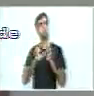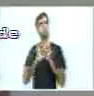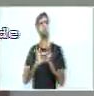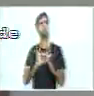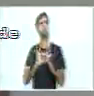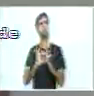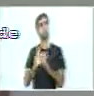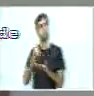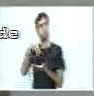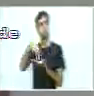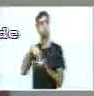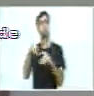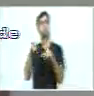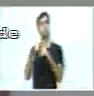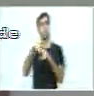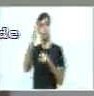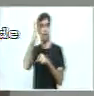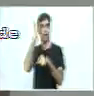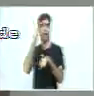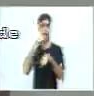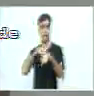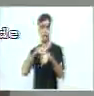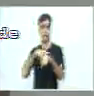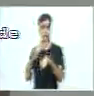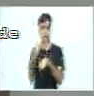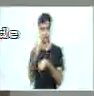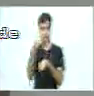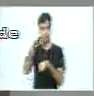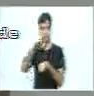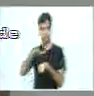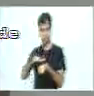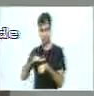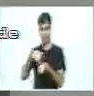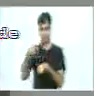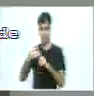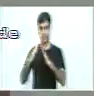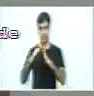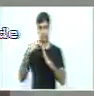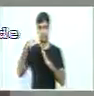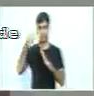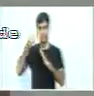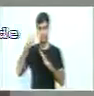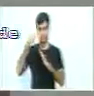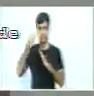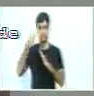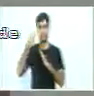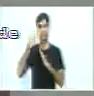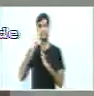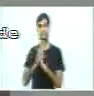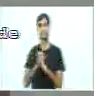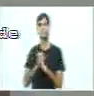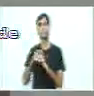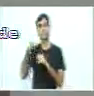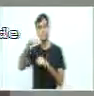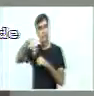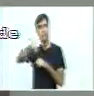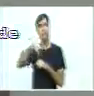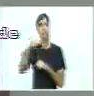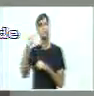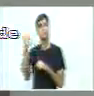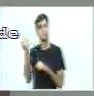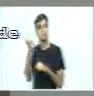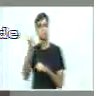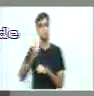discussão, que estejam com a gente amanhã, às 14 horas, aqui na Câmara Municipal. A participação, com